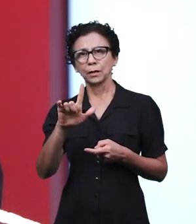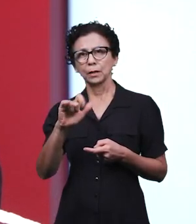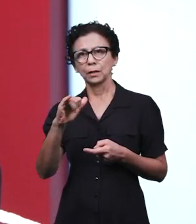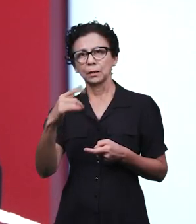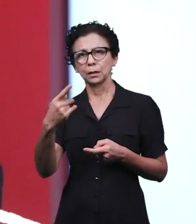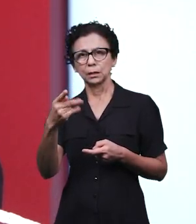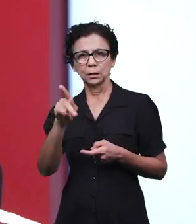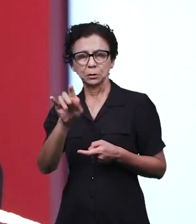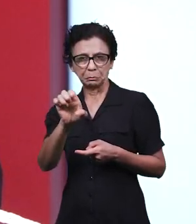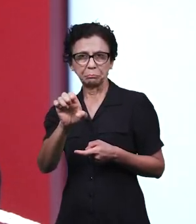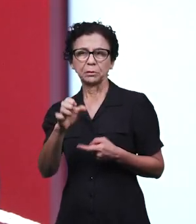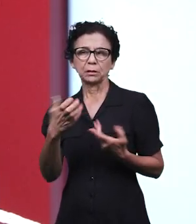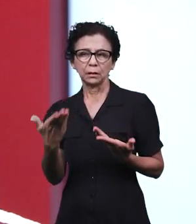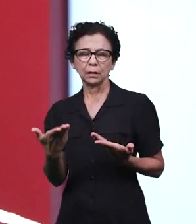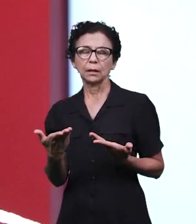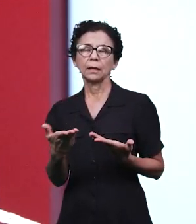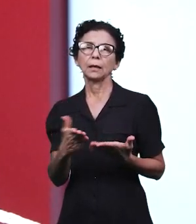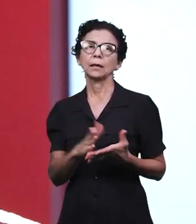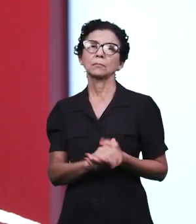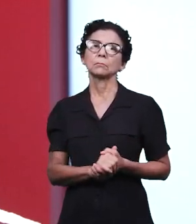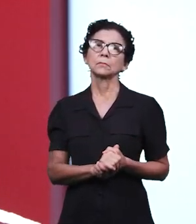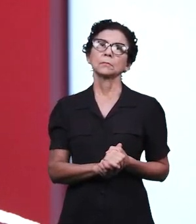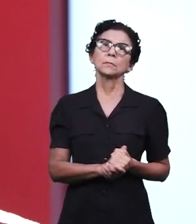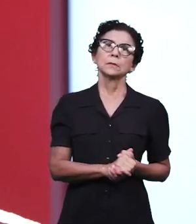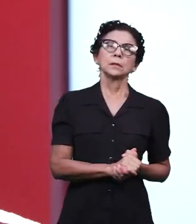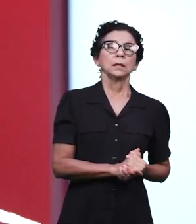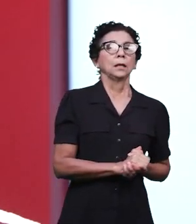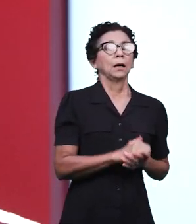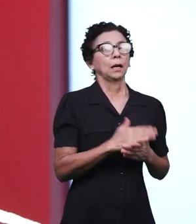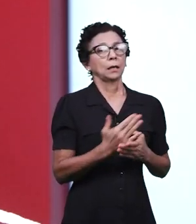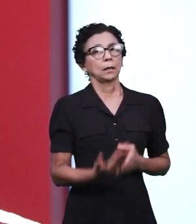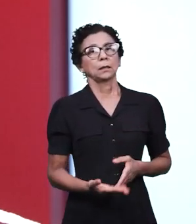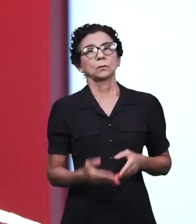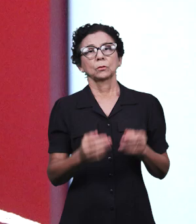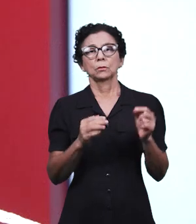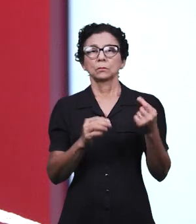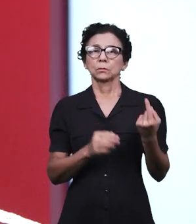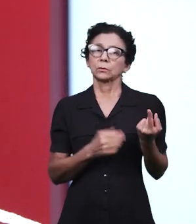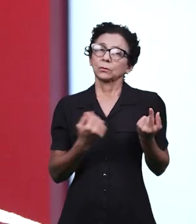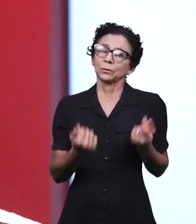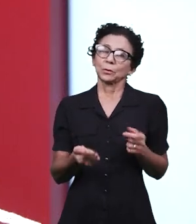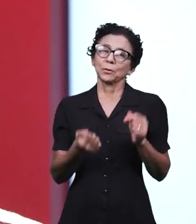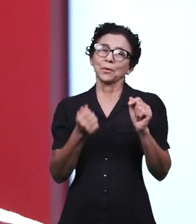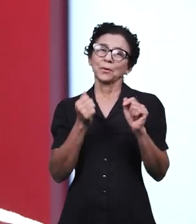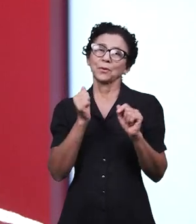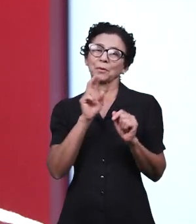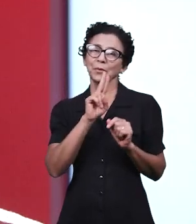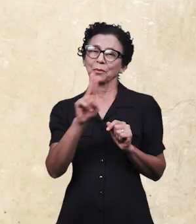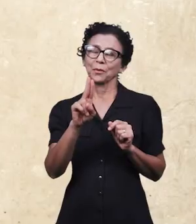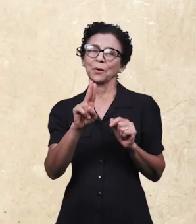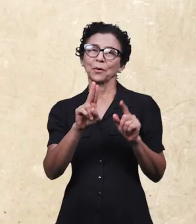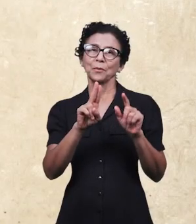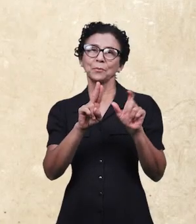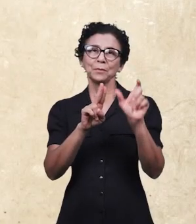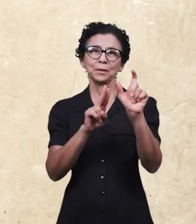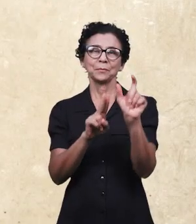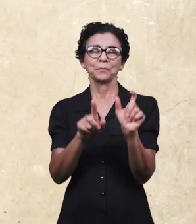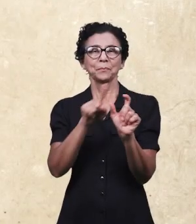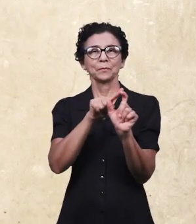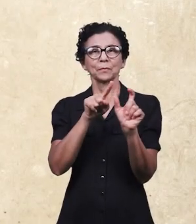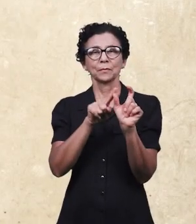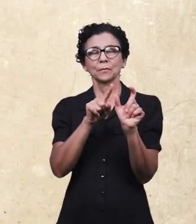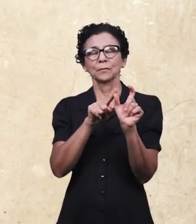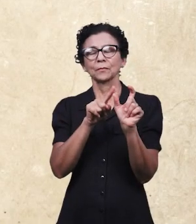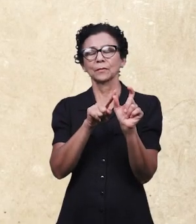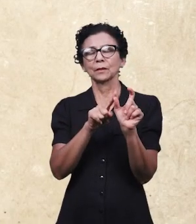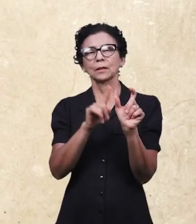também já comentado aqui, vem da palavra pretor, que significa também administrador, que faz referência ao próprio